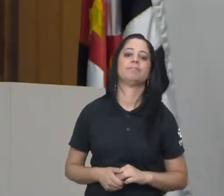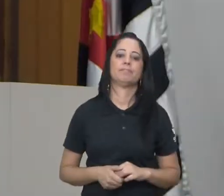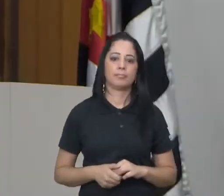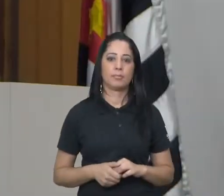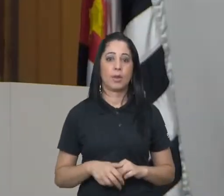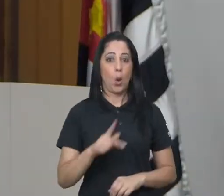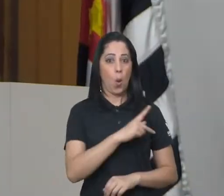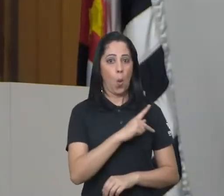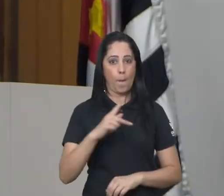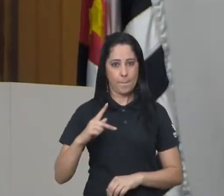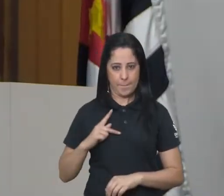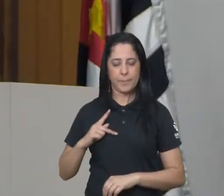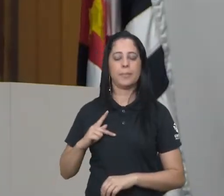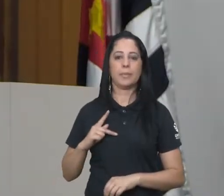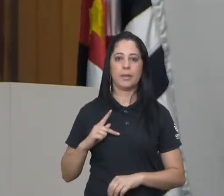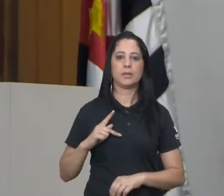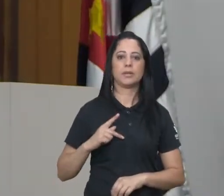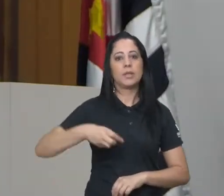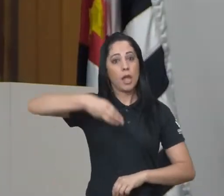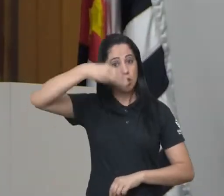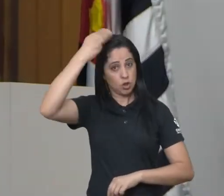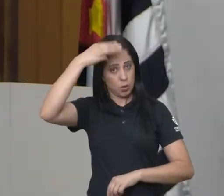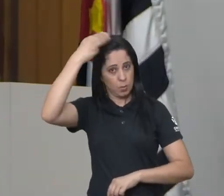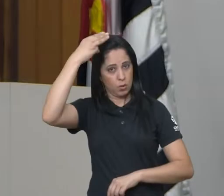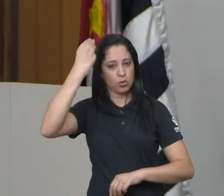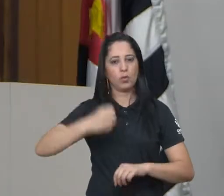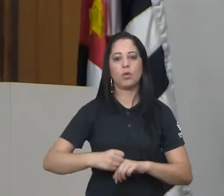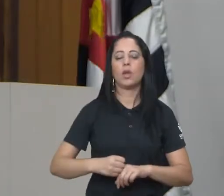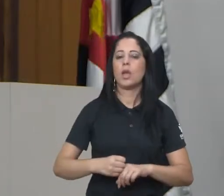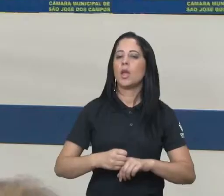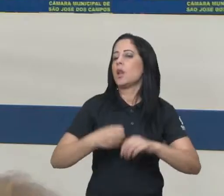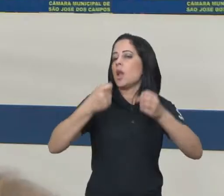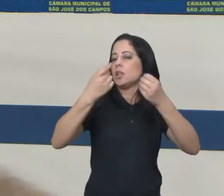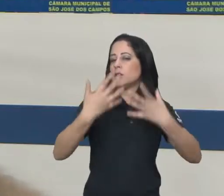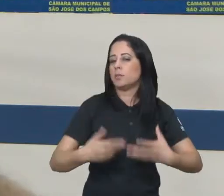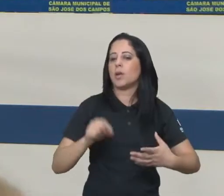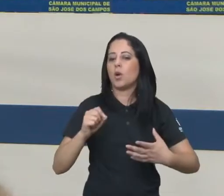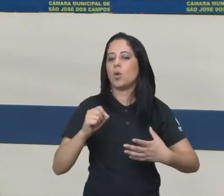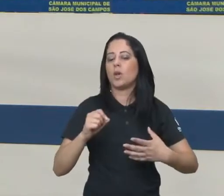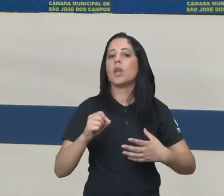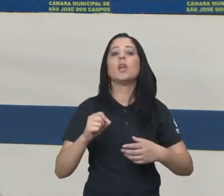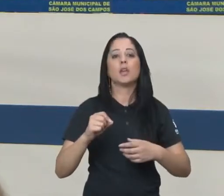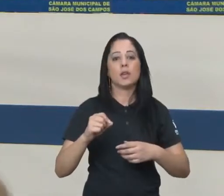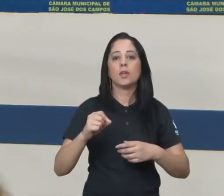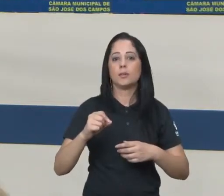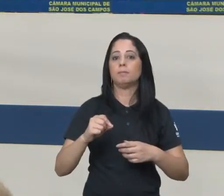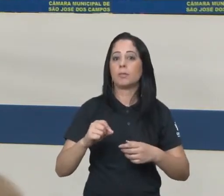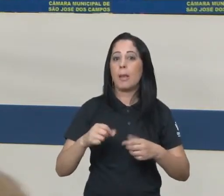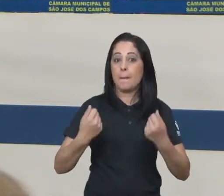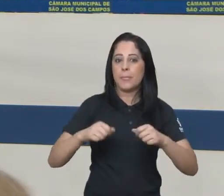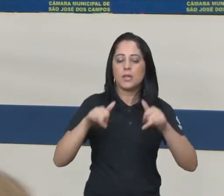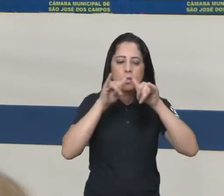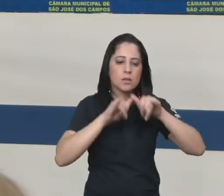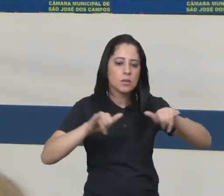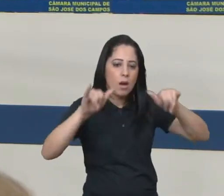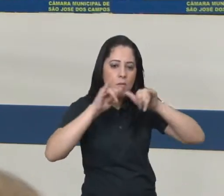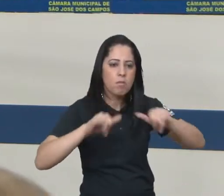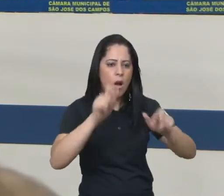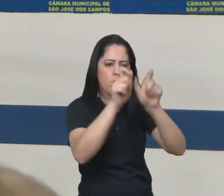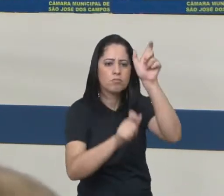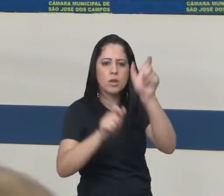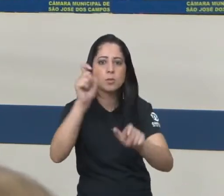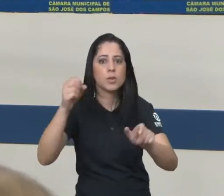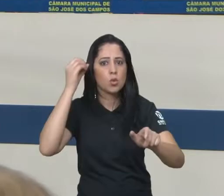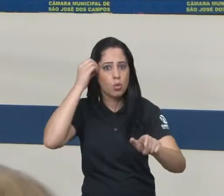O presidente da Comissão de Meio Ambiente da Câmara de São José dos Campos, Milton Vieira Filho, reforça o papel do poder público na